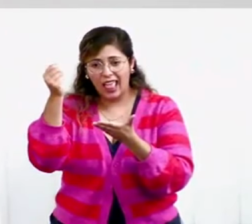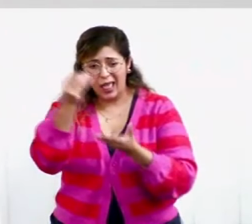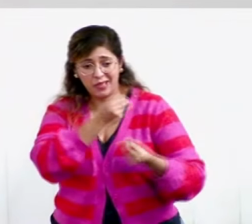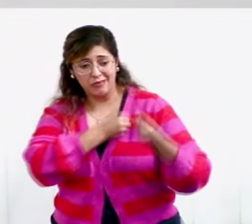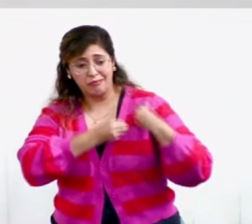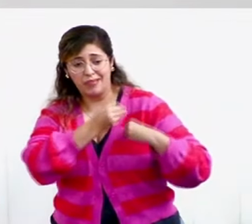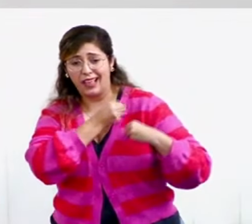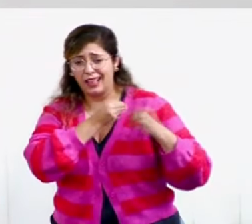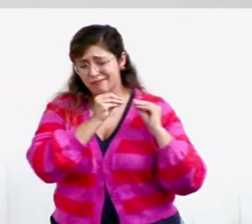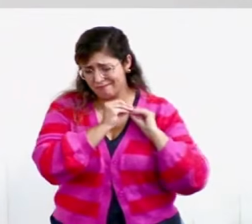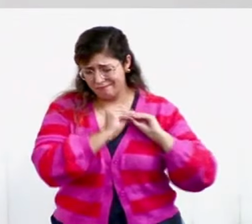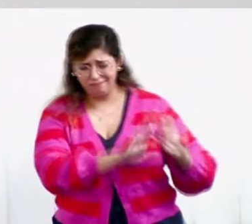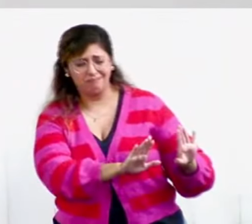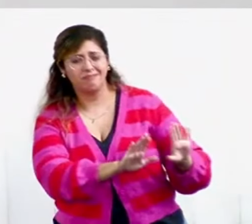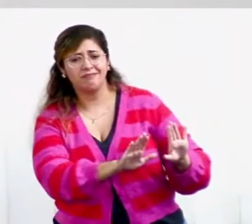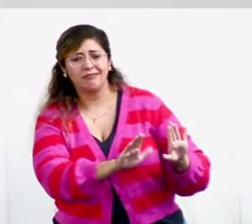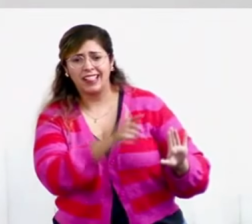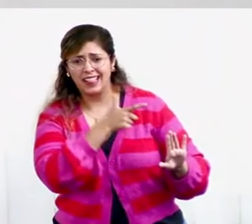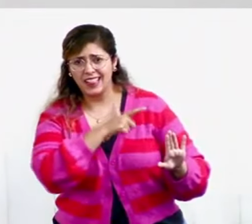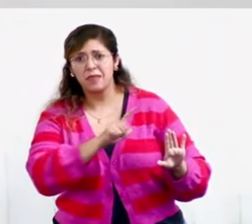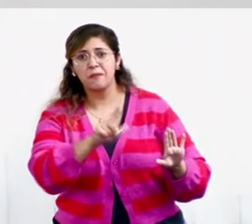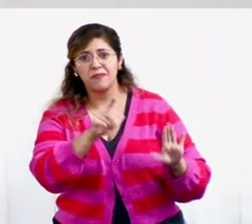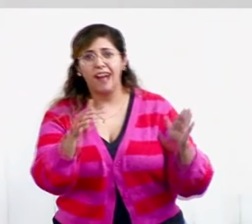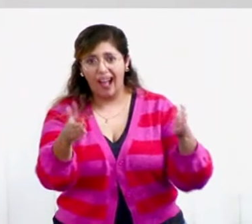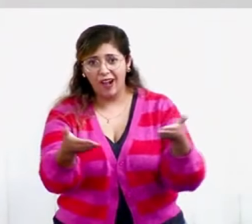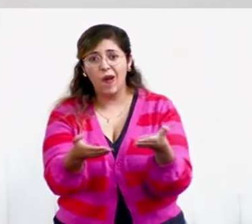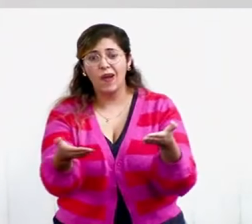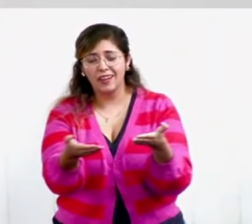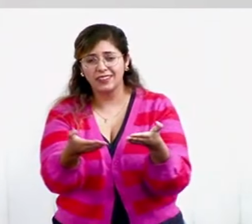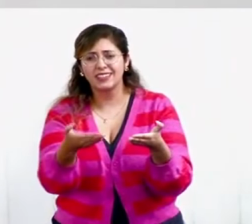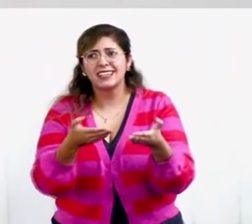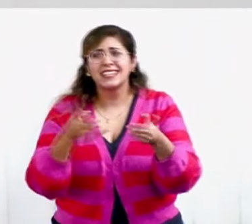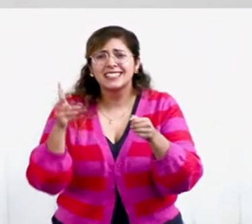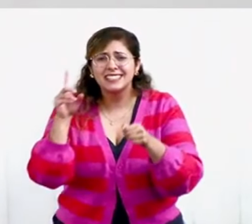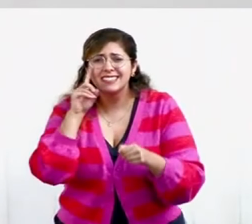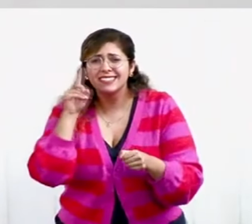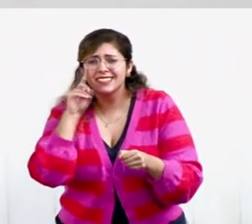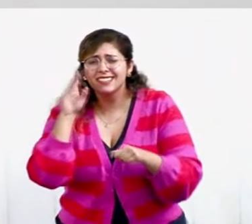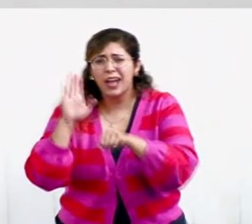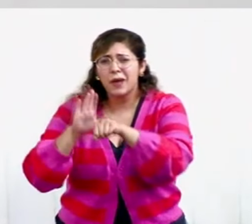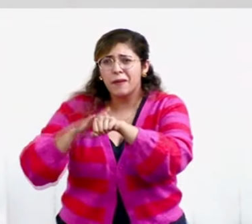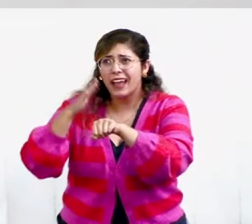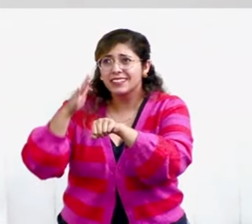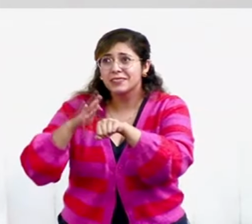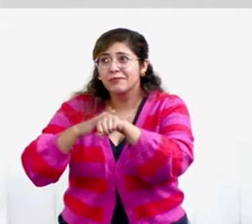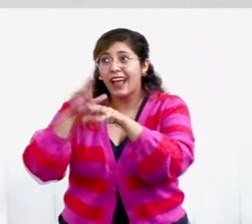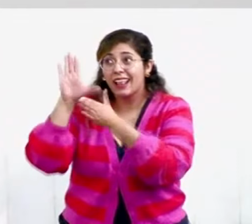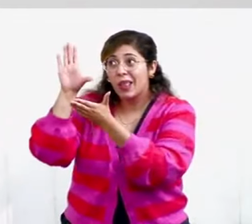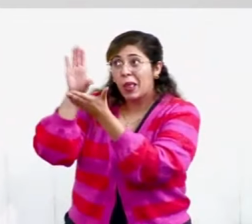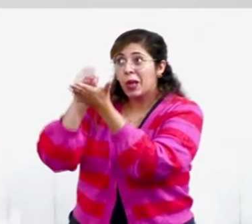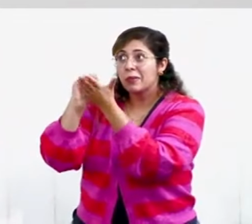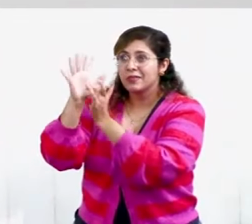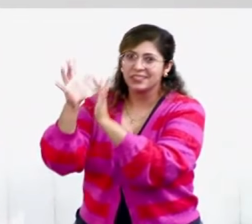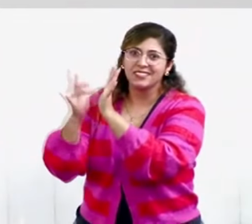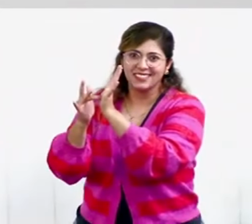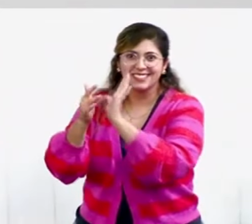do abandono, eu vou conhecer cada vez mais aquele que me